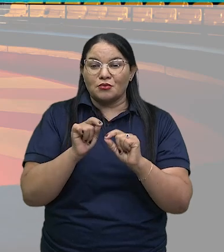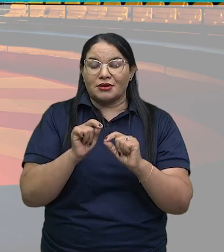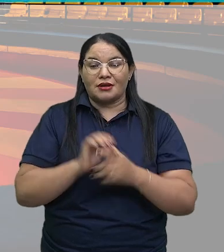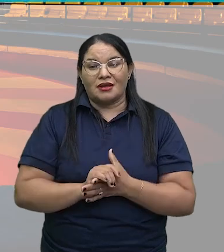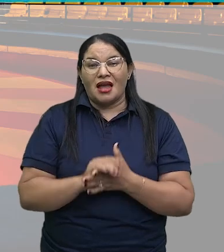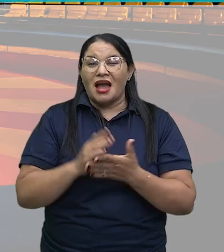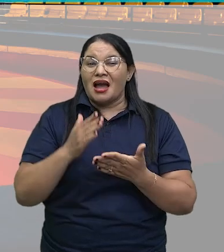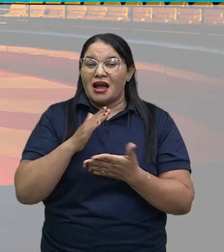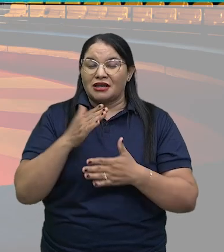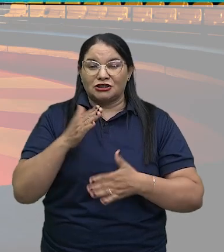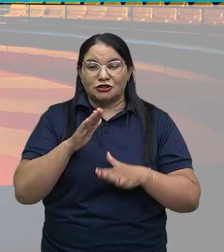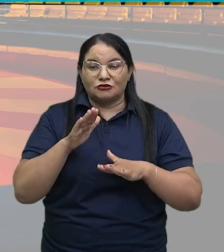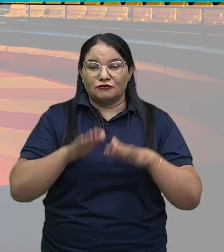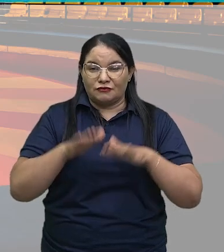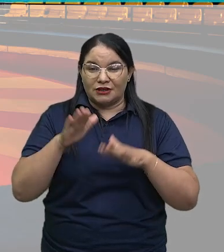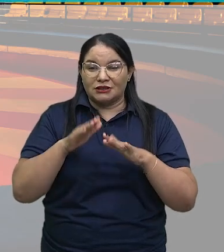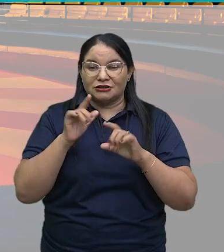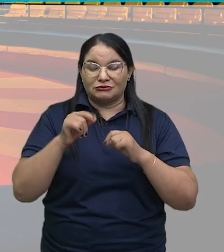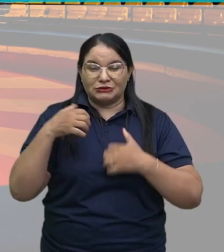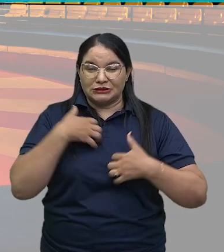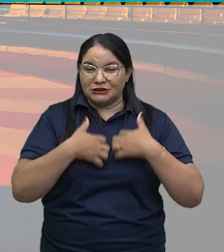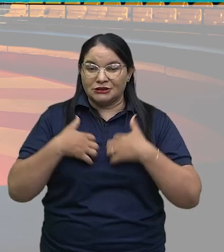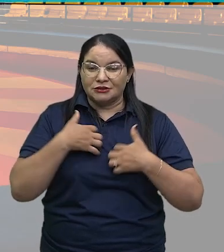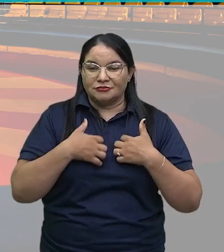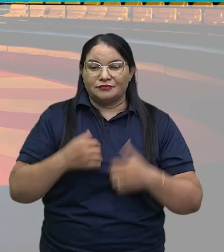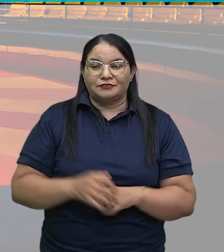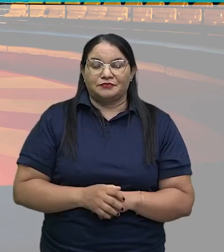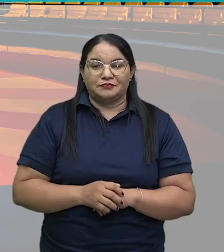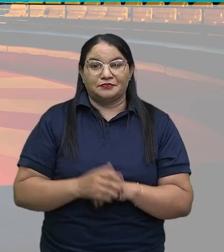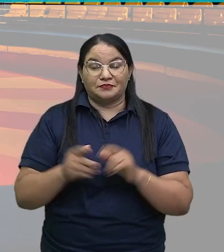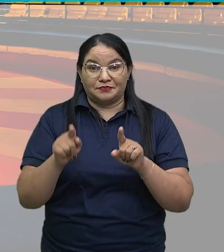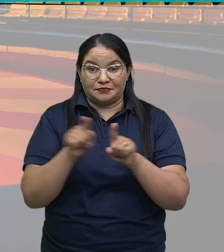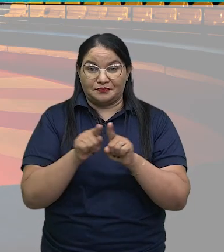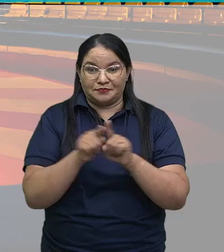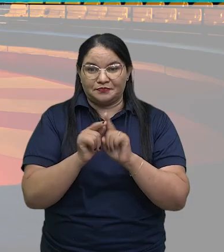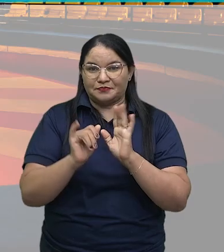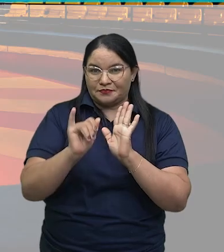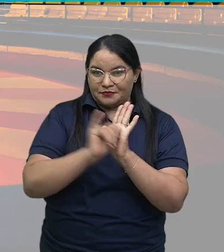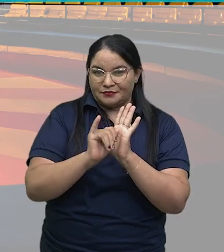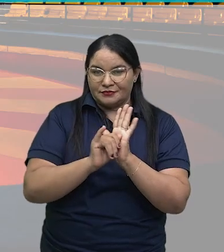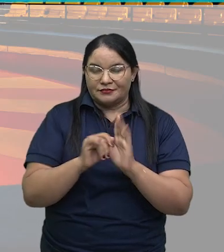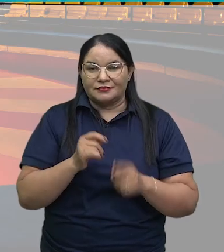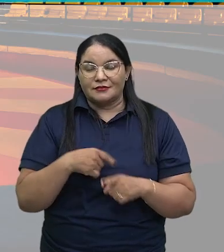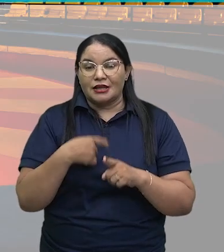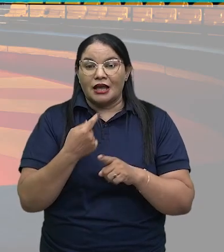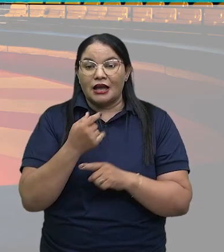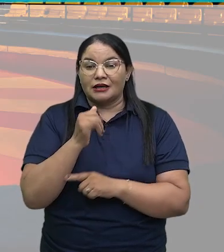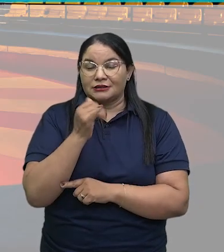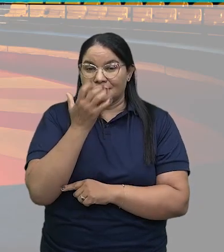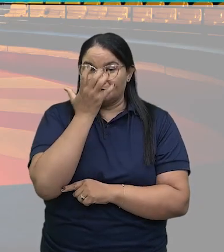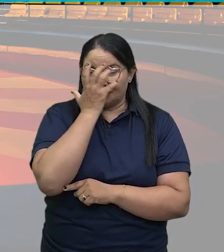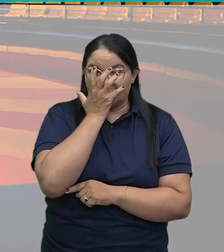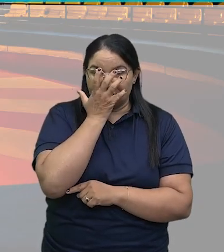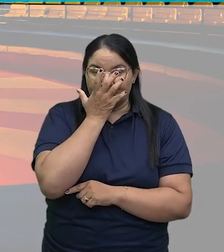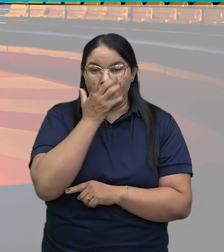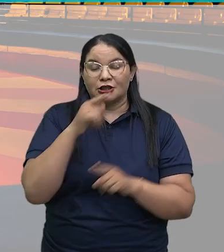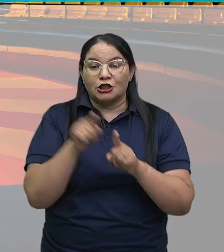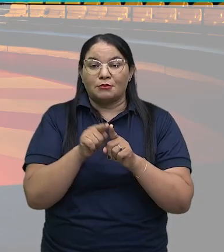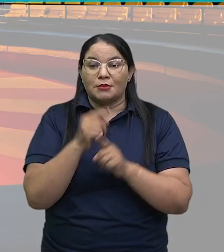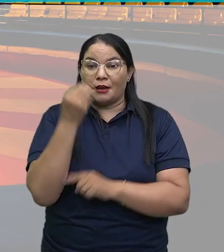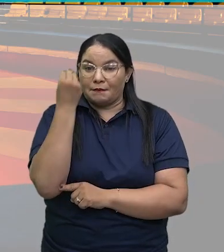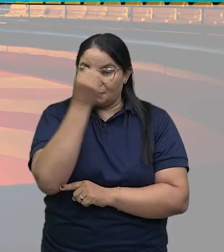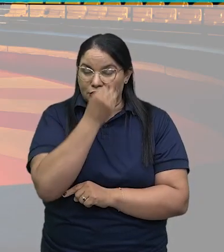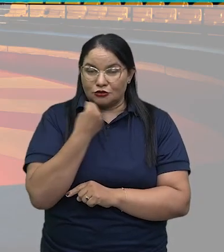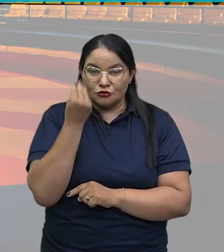por vezes, inquietante. O ocultamento da identidade, com toda a máscara e a pintura